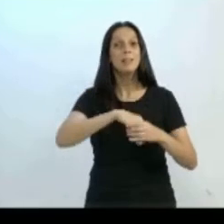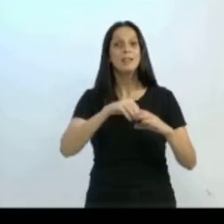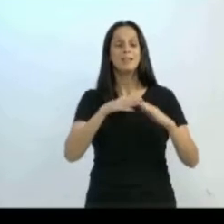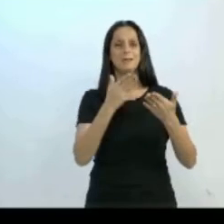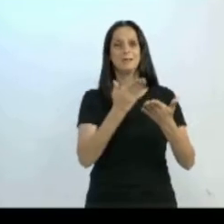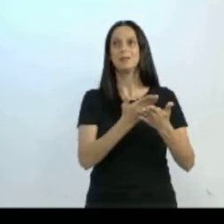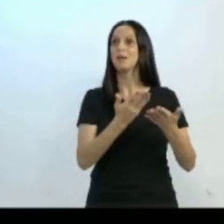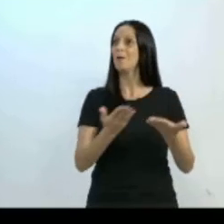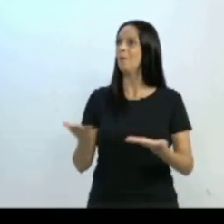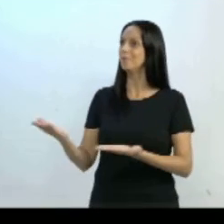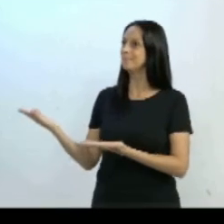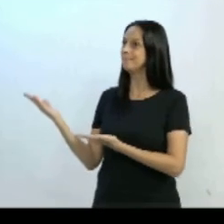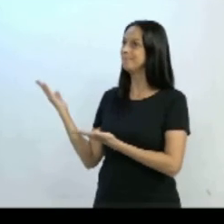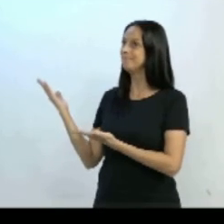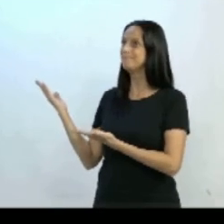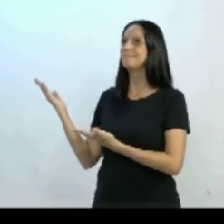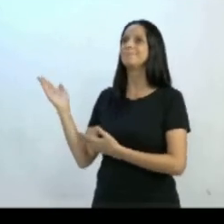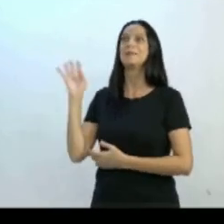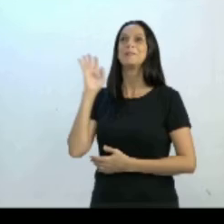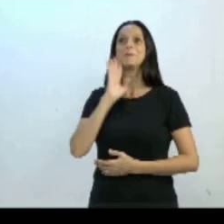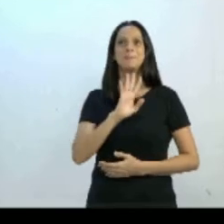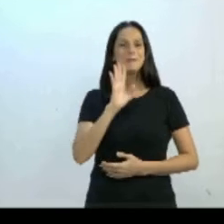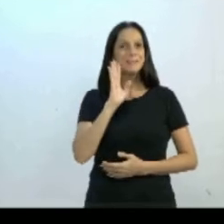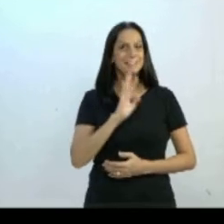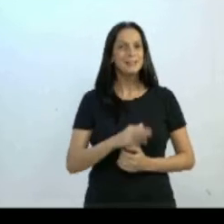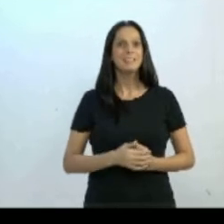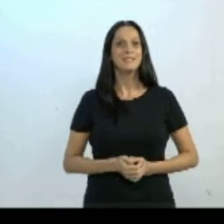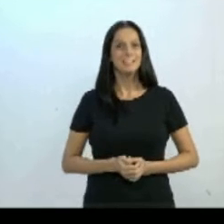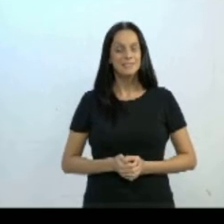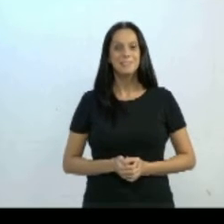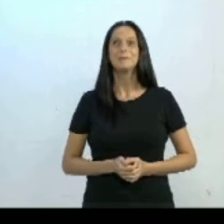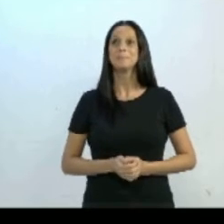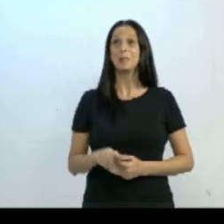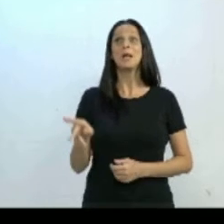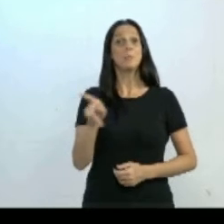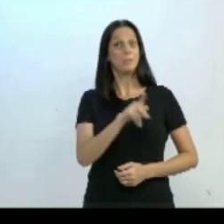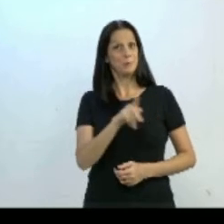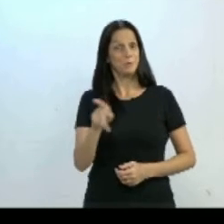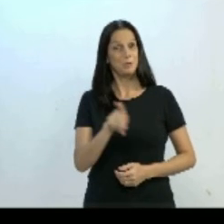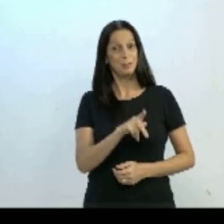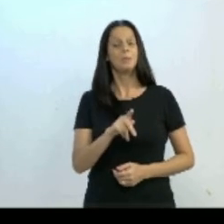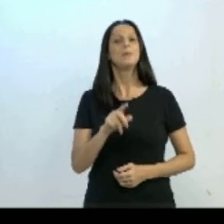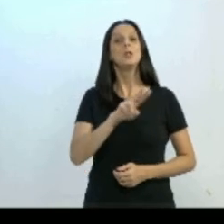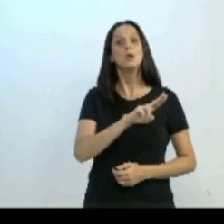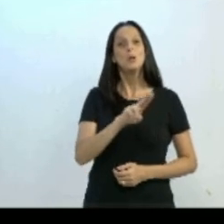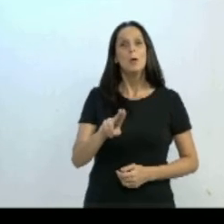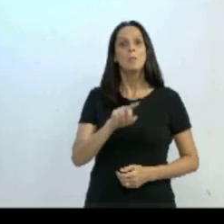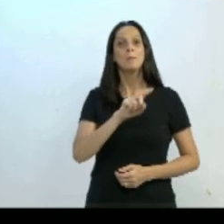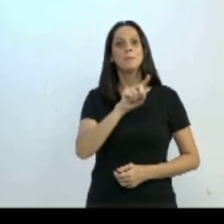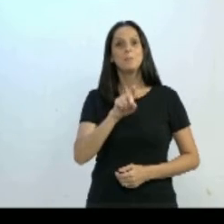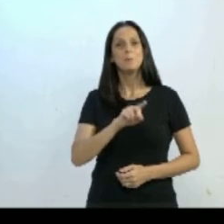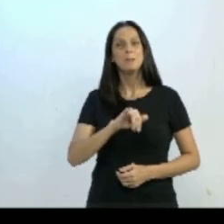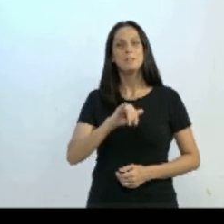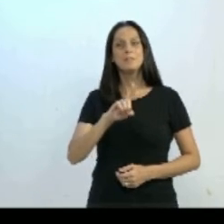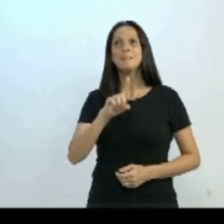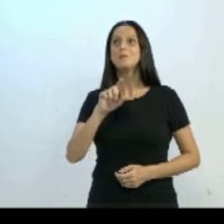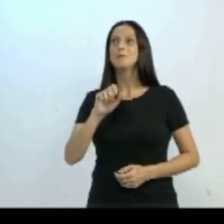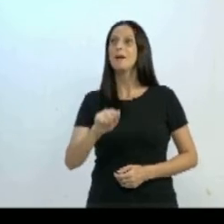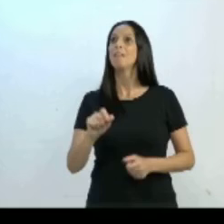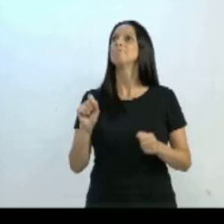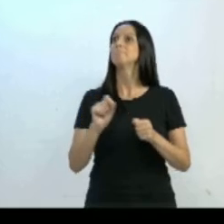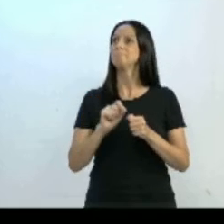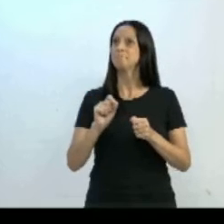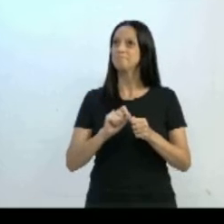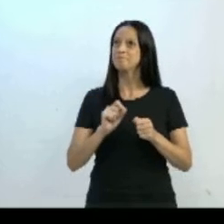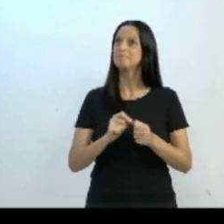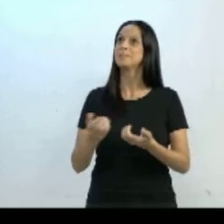puder fazer gentileza te agradeço obrigado então tá aqui apareceu né professores que fizeram a XIII se você e Teresa sabel de Araújo